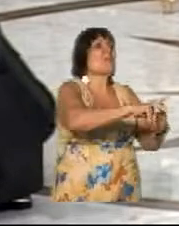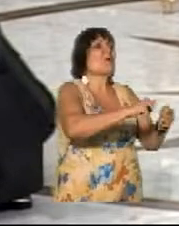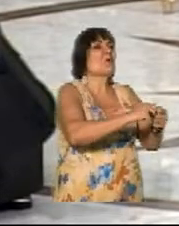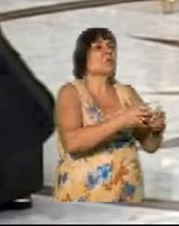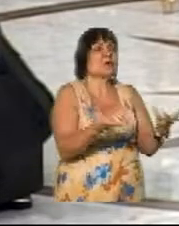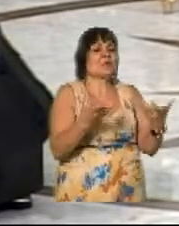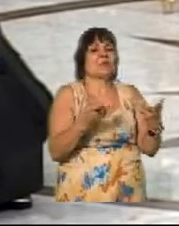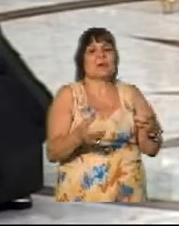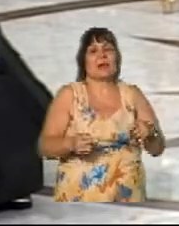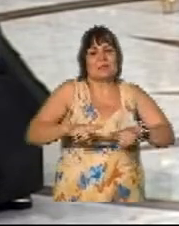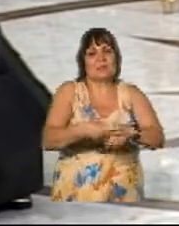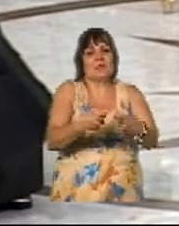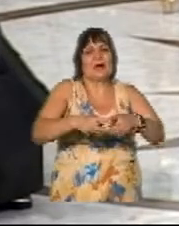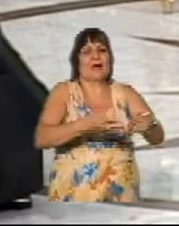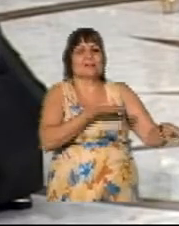tua parte.